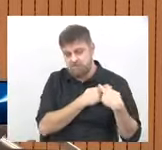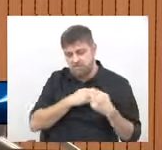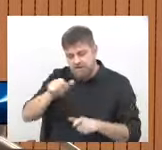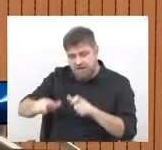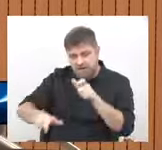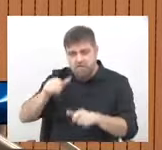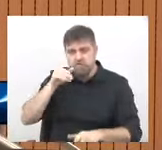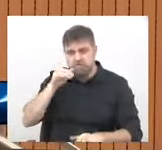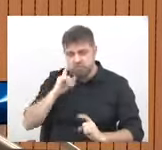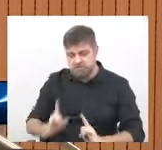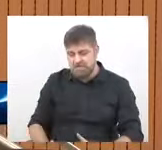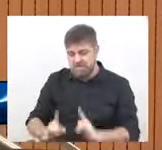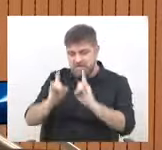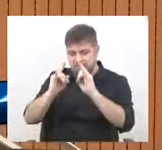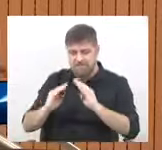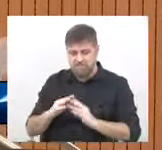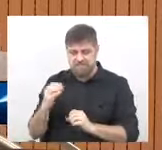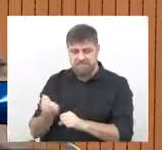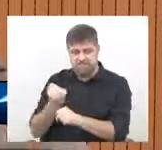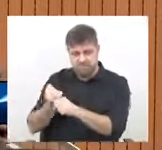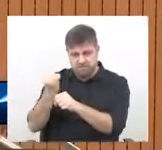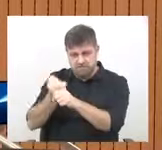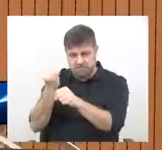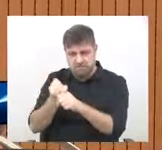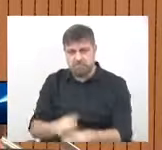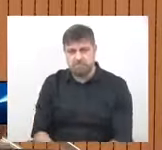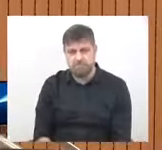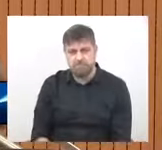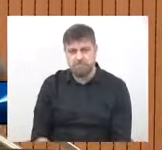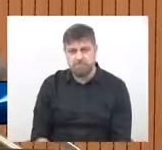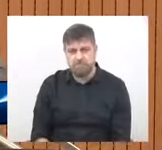muito mais. Então,